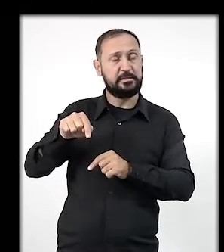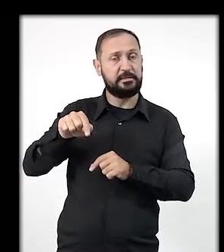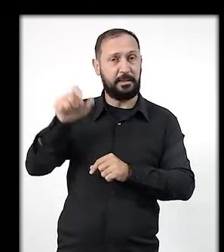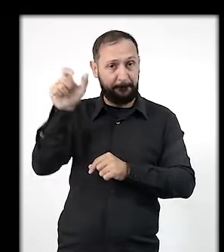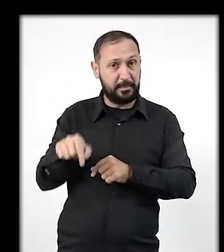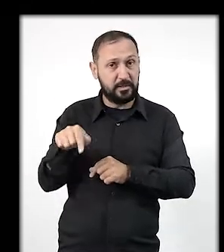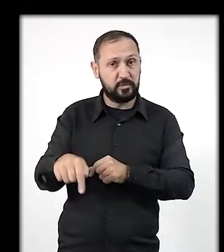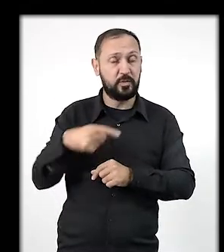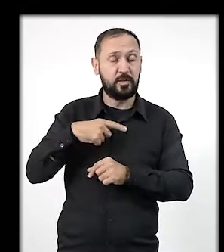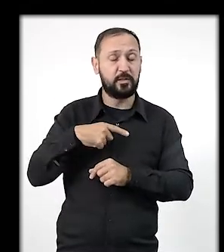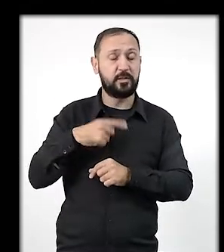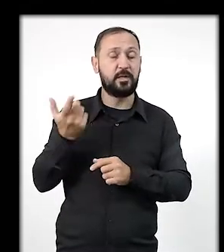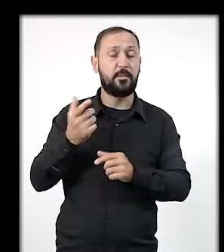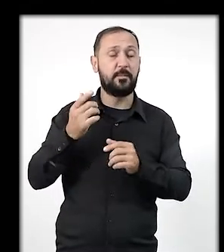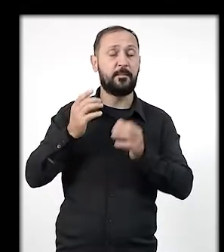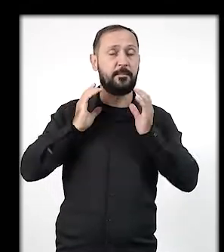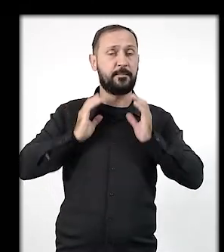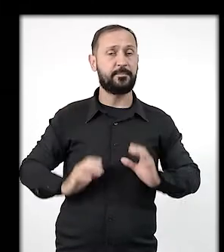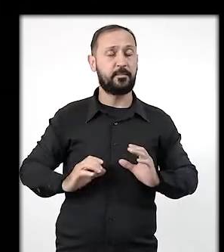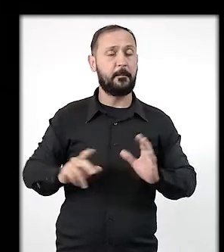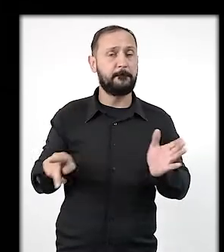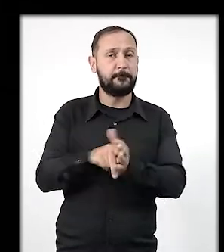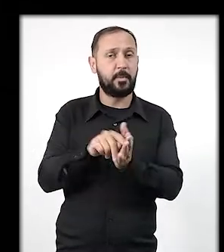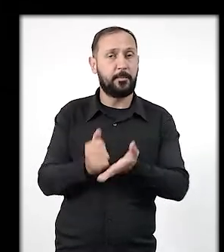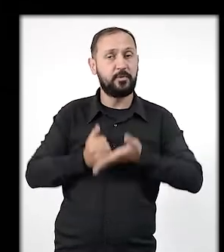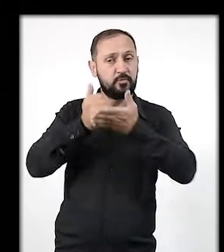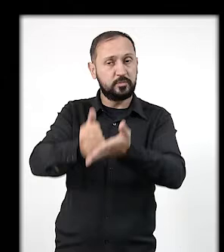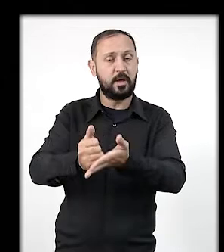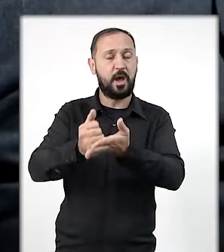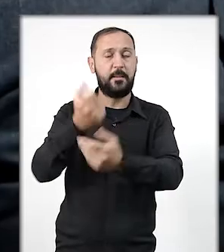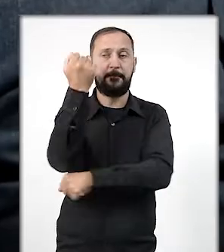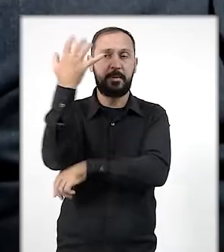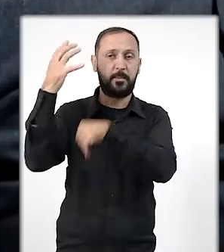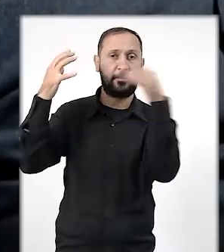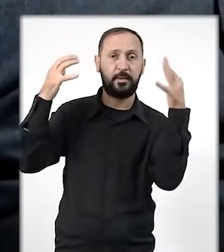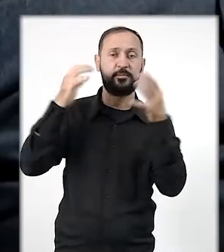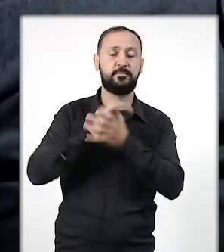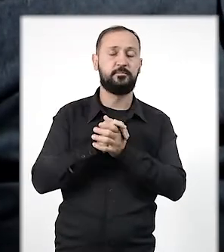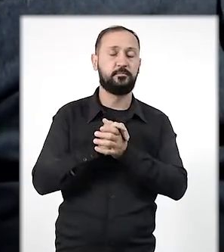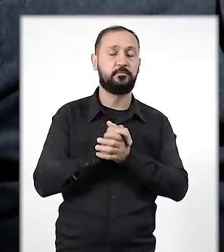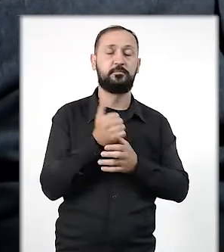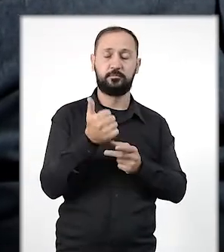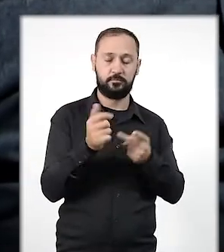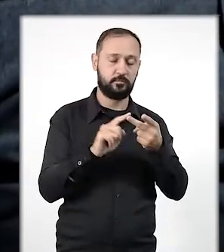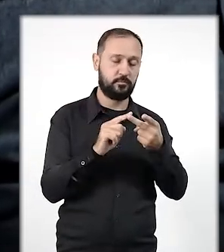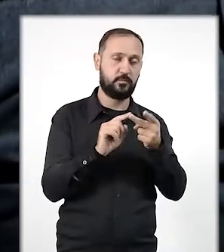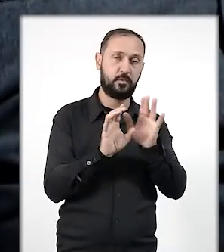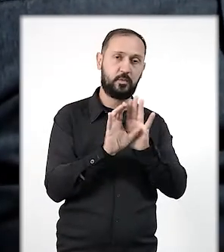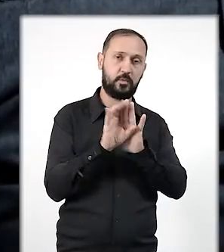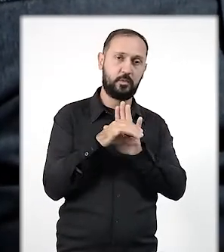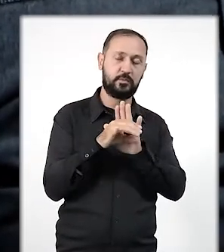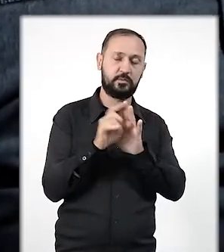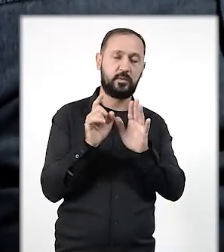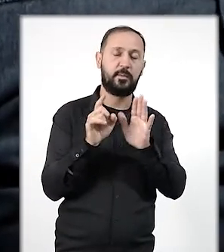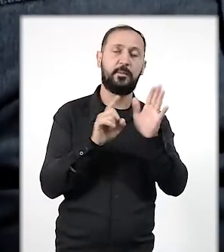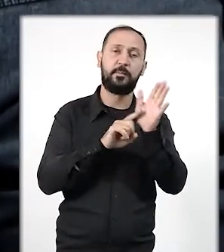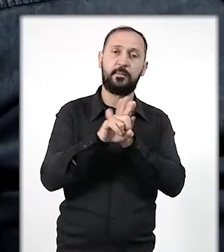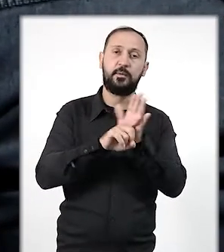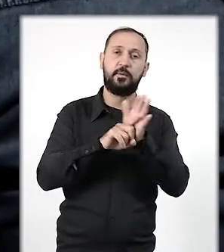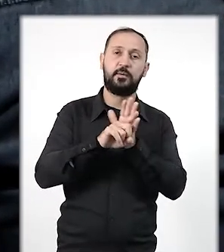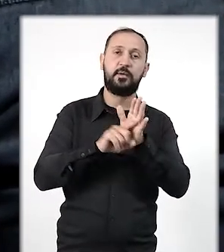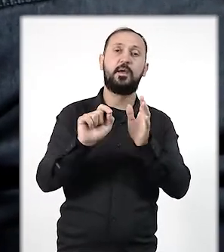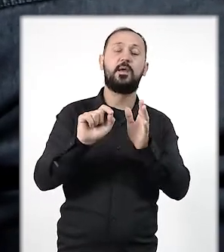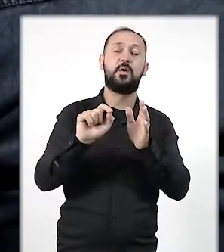ele inclinado a ter um comportamento pró ou não ao meio ambiente. Um outro conceito que você trouxe para a sua